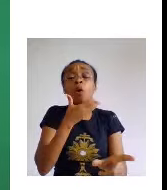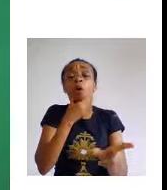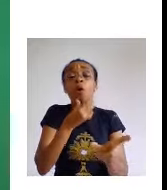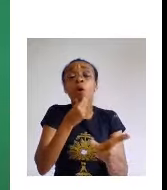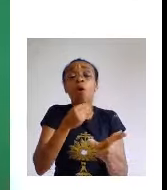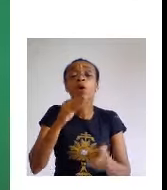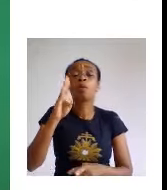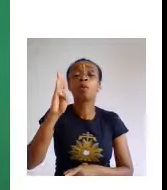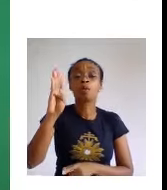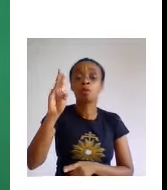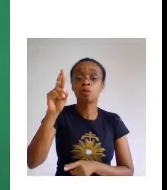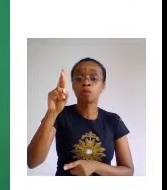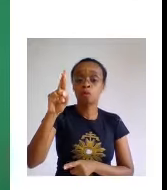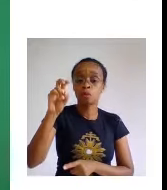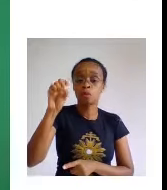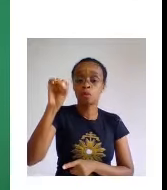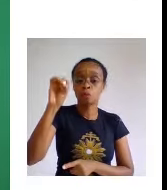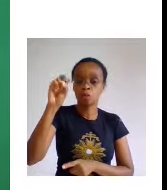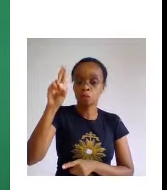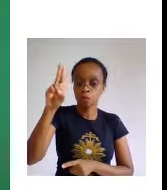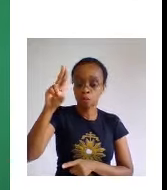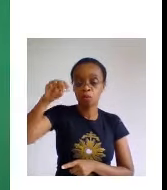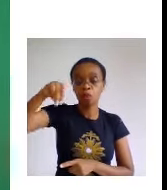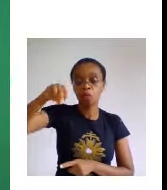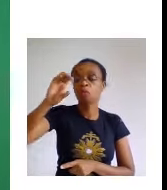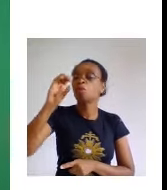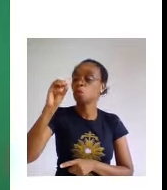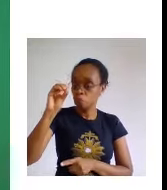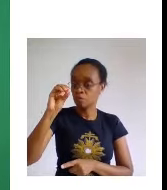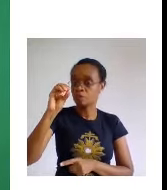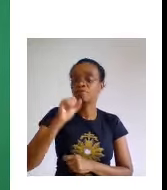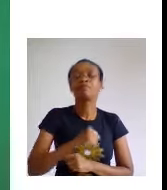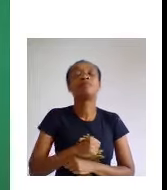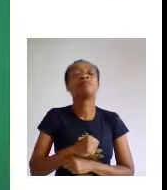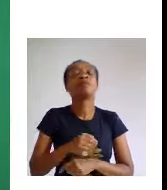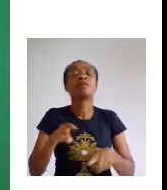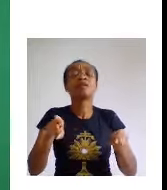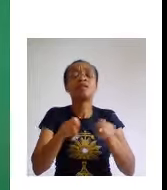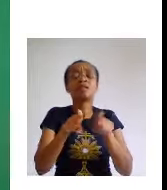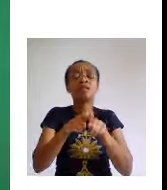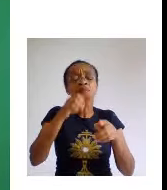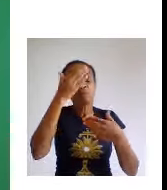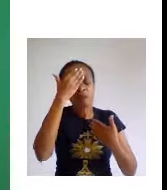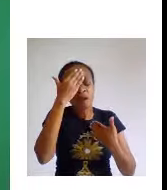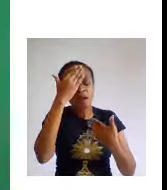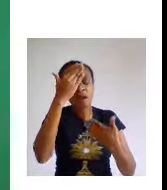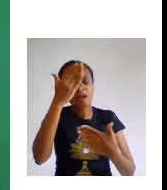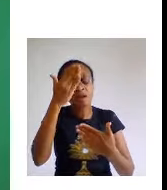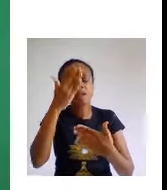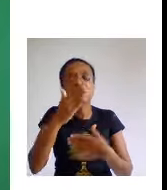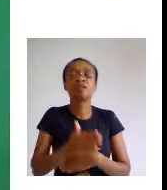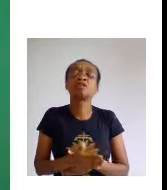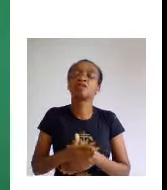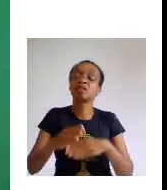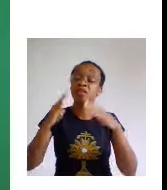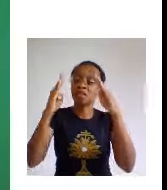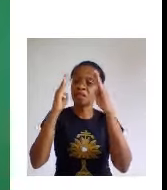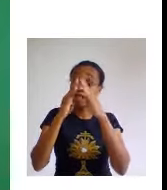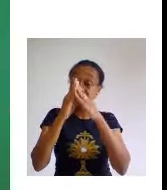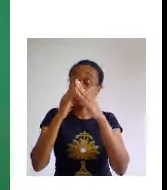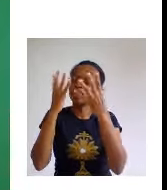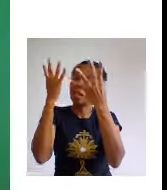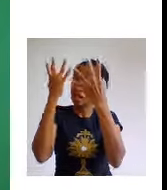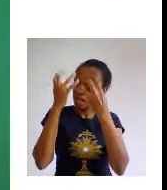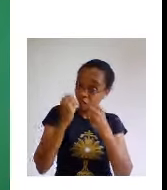nós o canal aqui da Diocese para essa transmissão. Agradecer também ao Alex, da Casa da Acolhida, né?